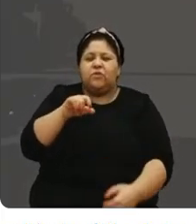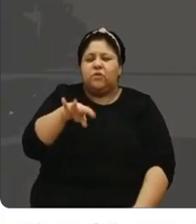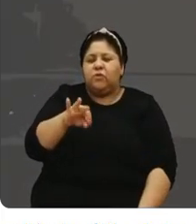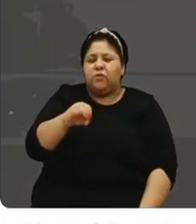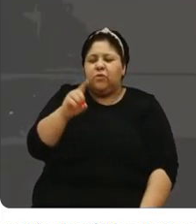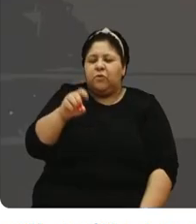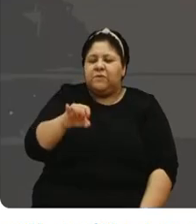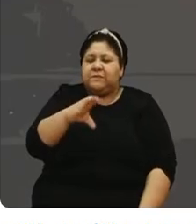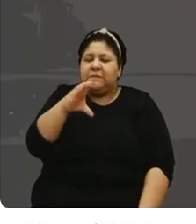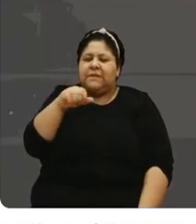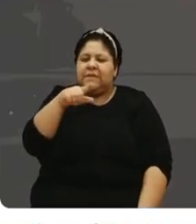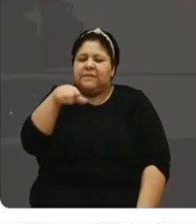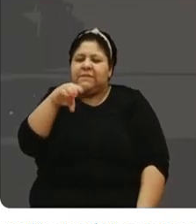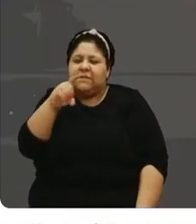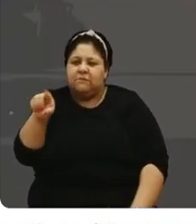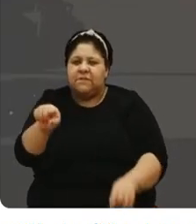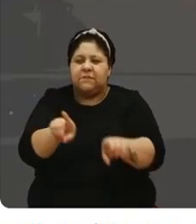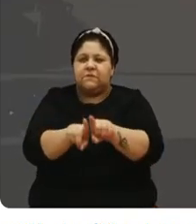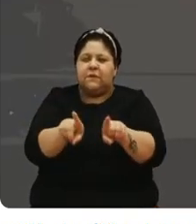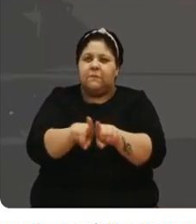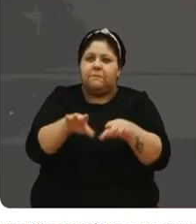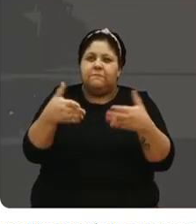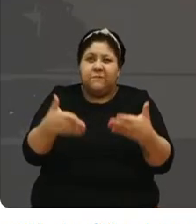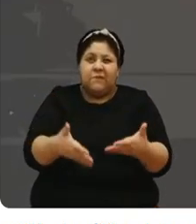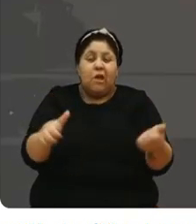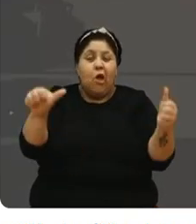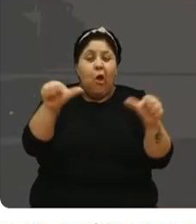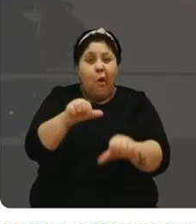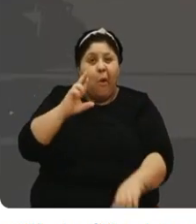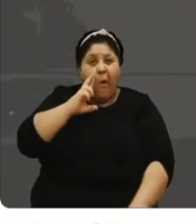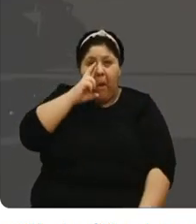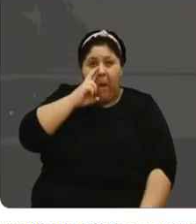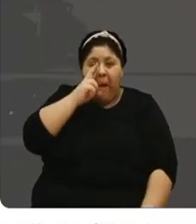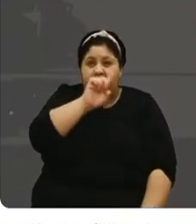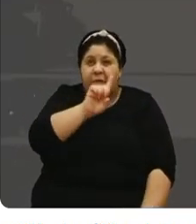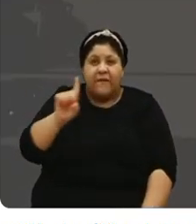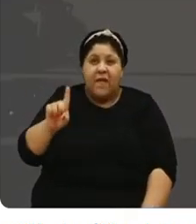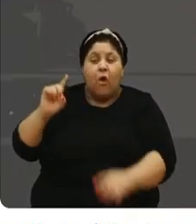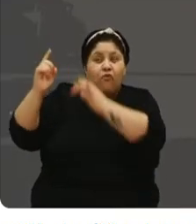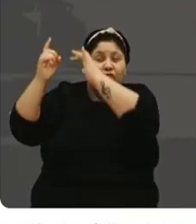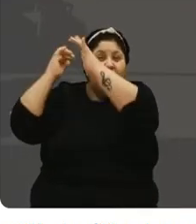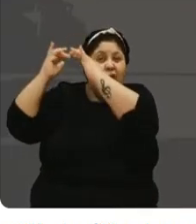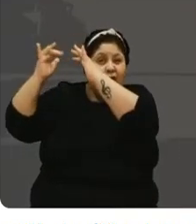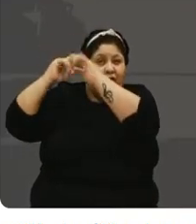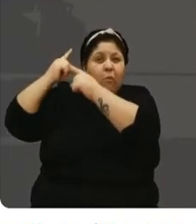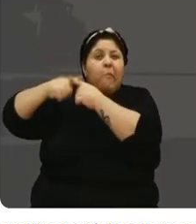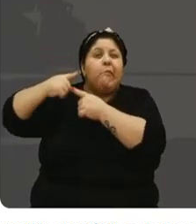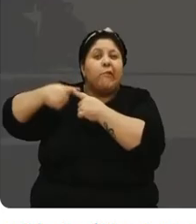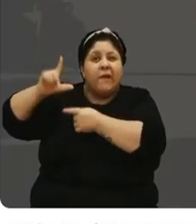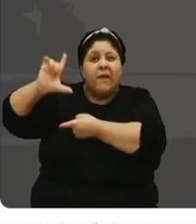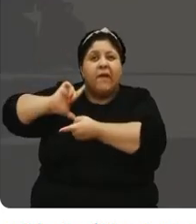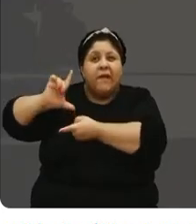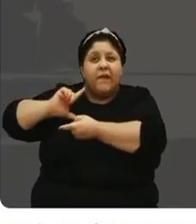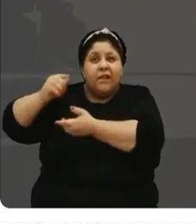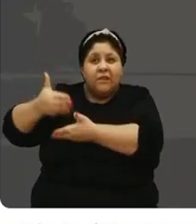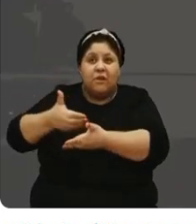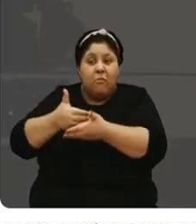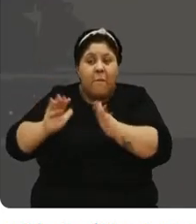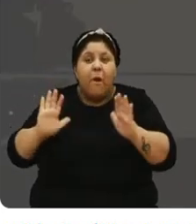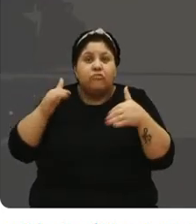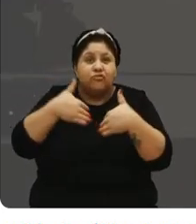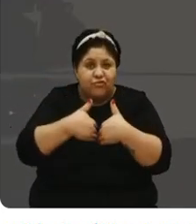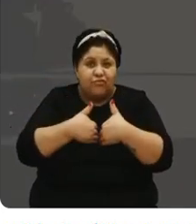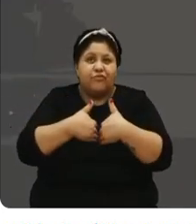do alumínio alto no sangue desse bebê, o pior risco é o risco neurológico, porque eu tenho um bebê